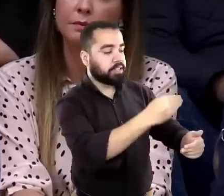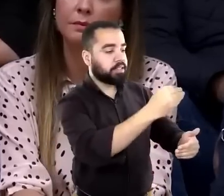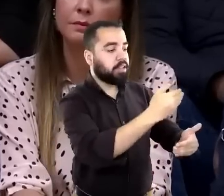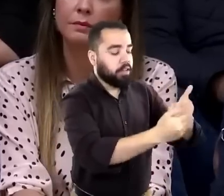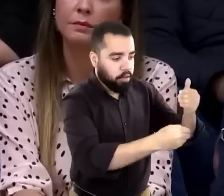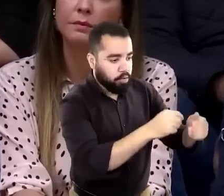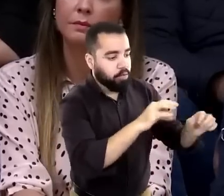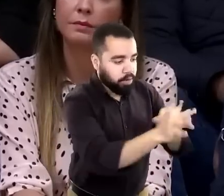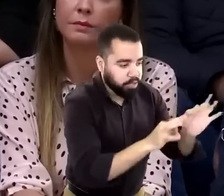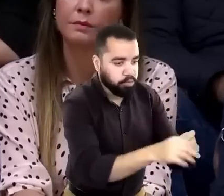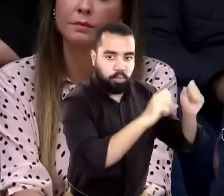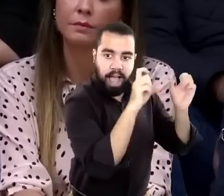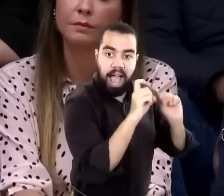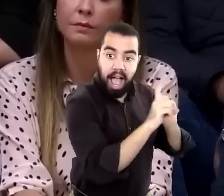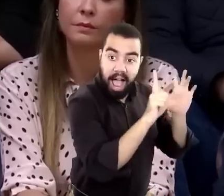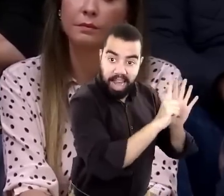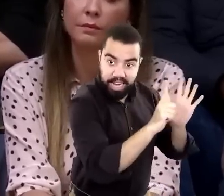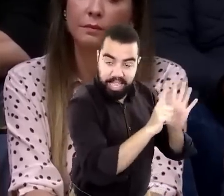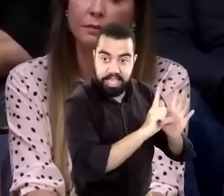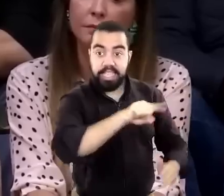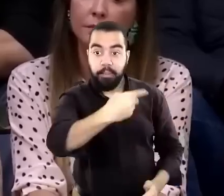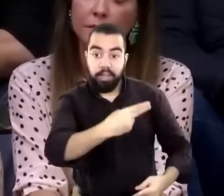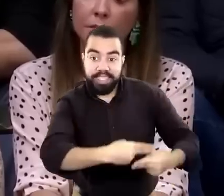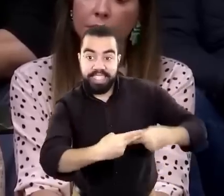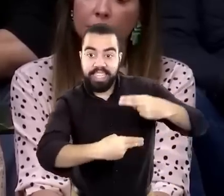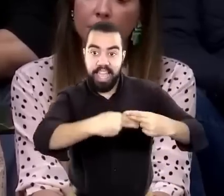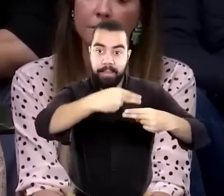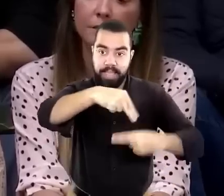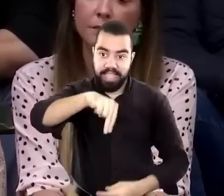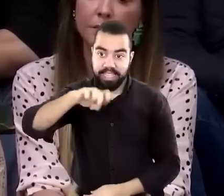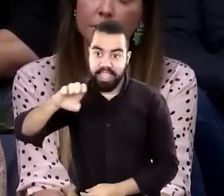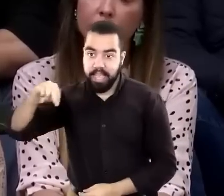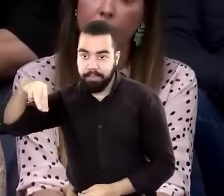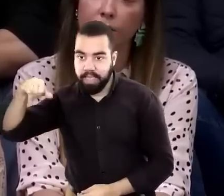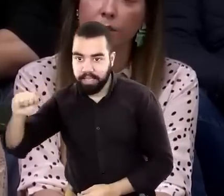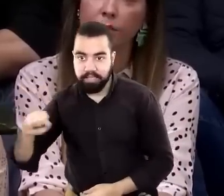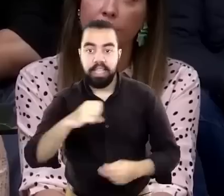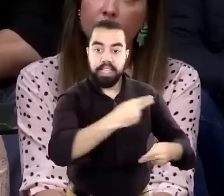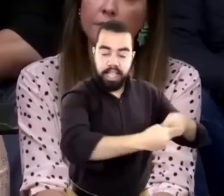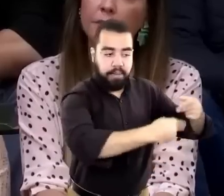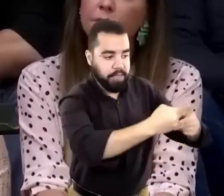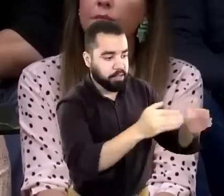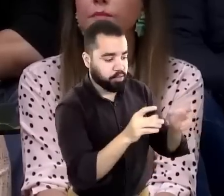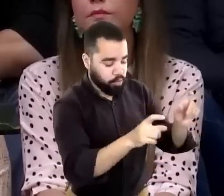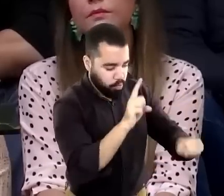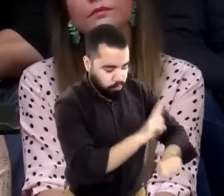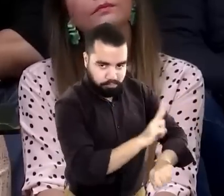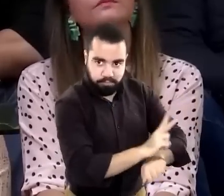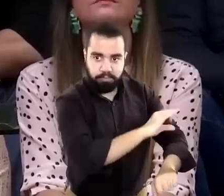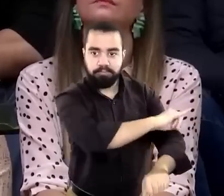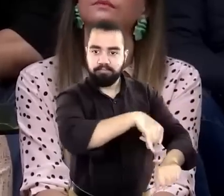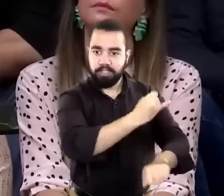para a reconstrução dos muros da cidade. Quando Zorobabel chegou em Jerusalém, ele depara com um grande